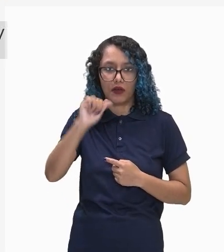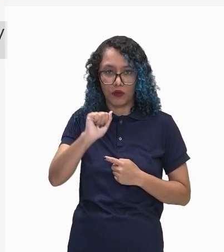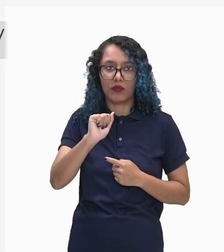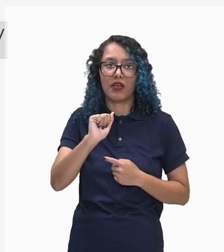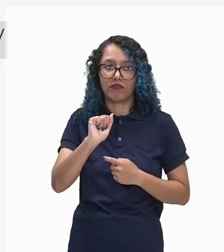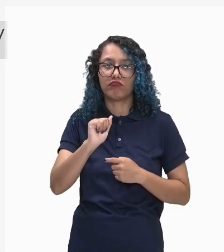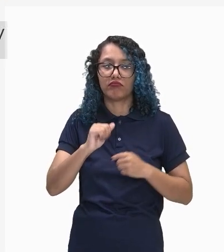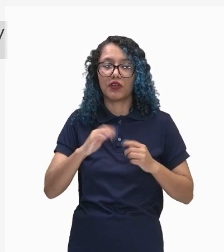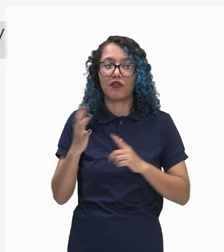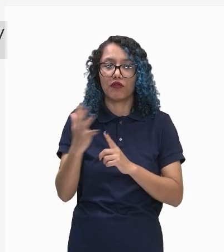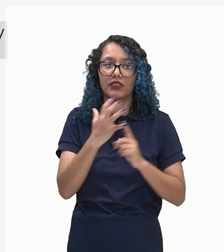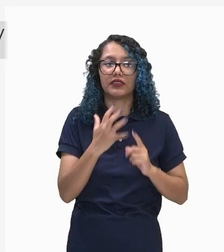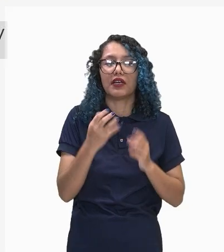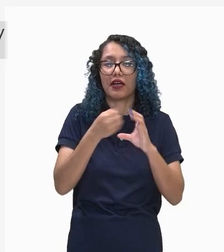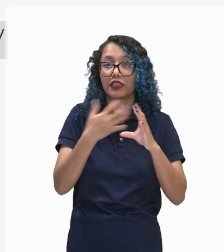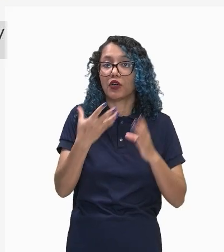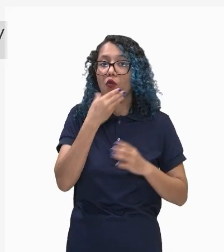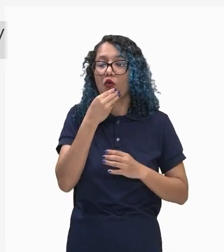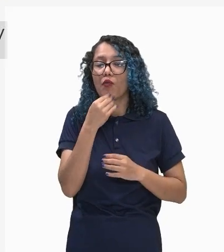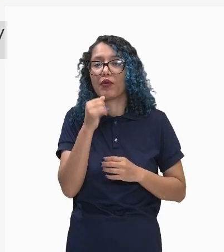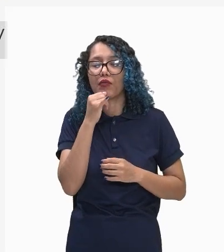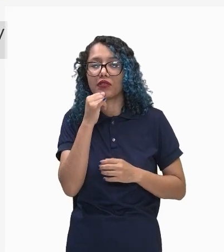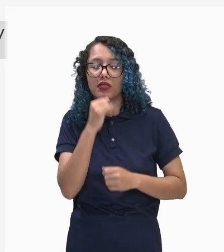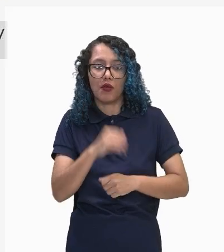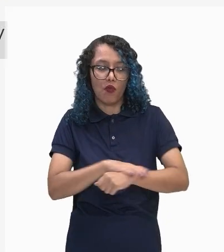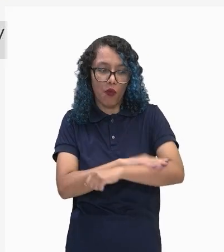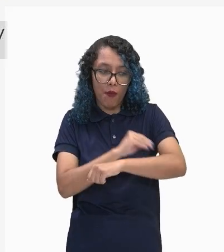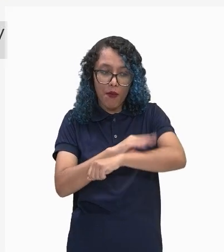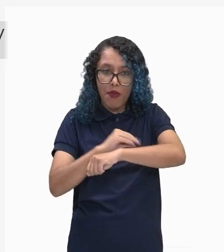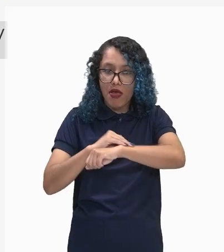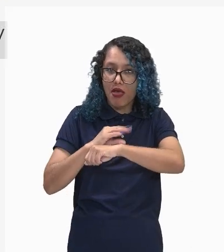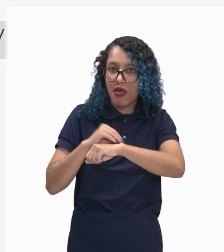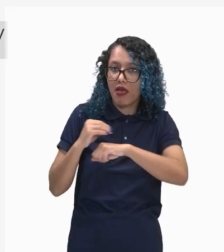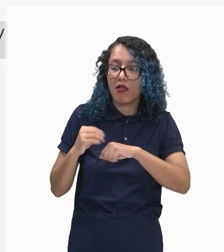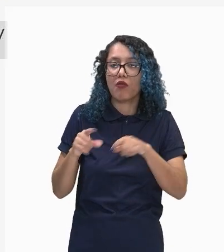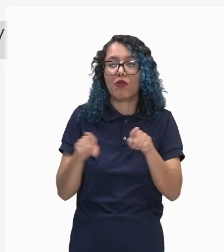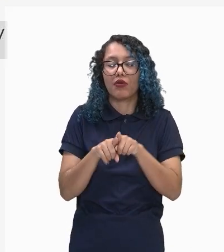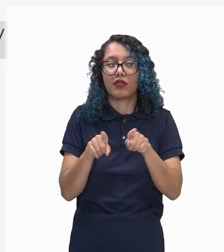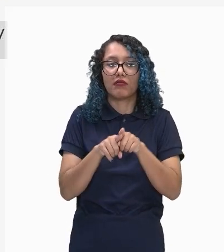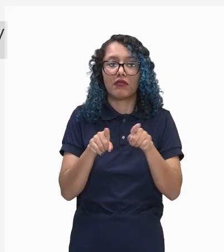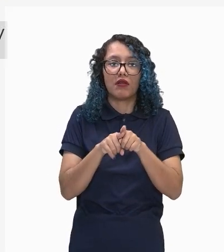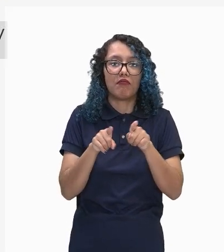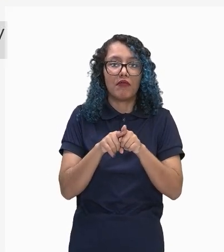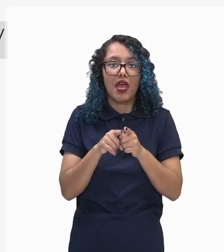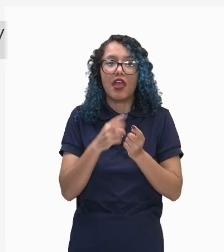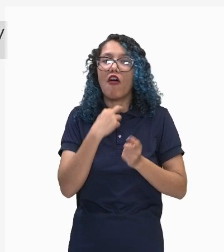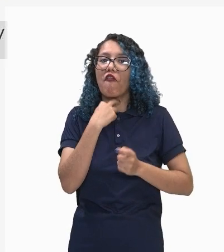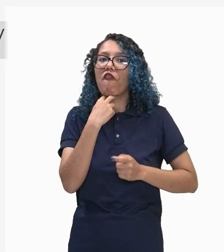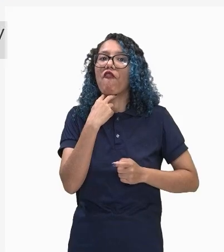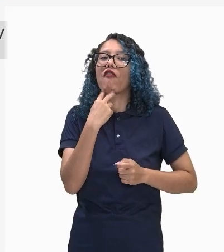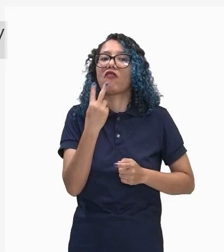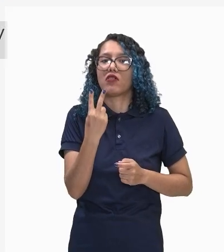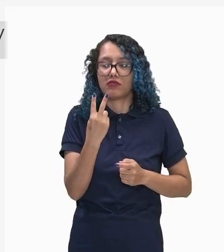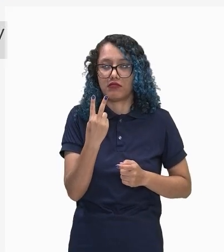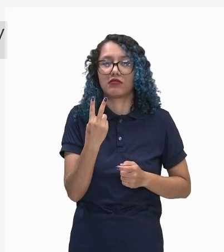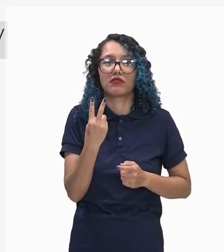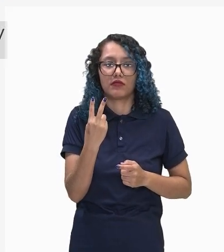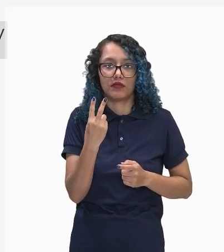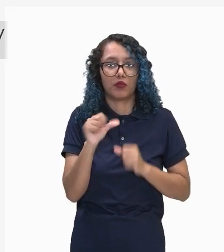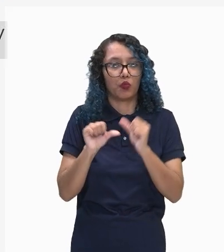masculinas, como pelos e voz mais grave, tá? Então a gente observa aí que nos meninos esses hormônios vão agir de